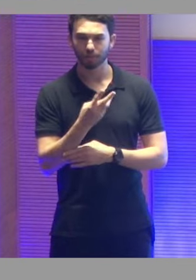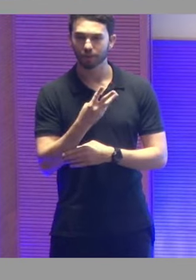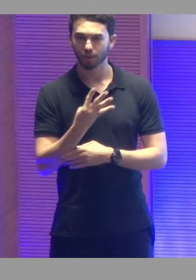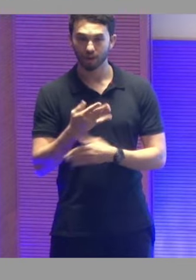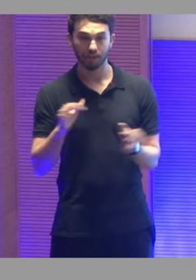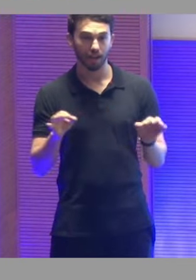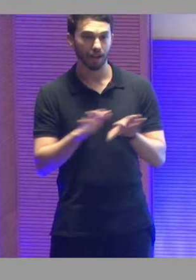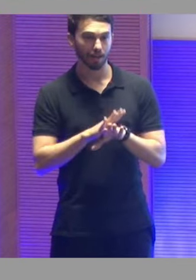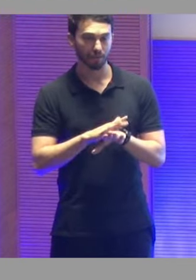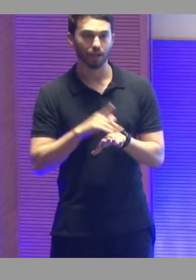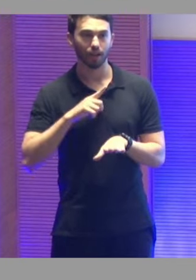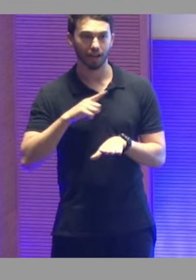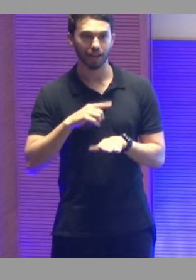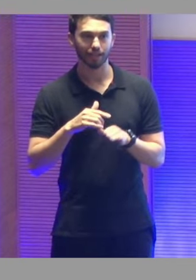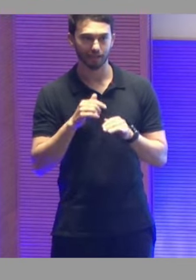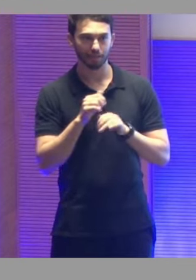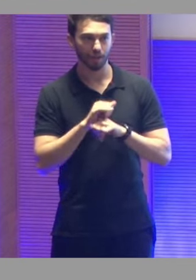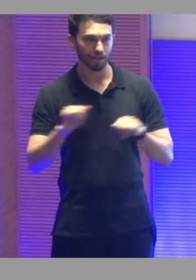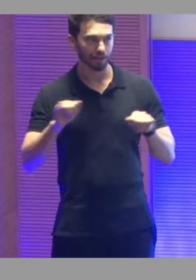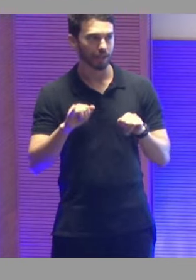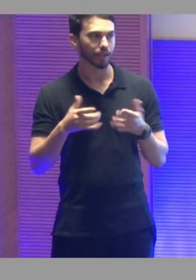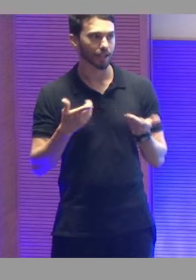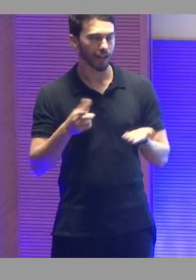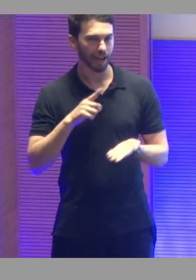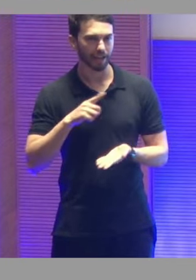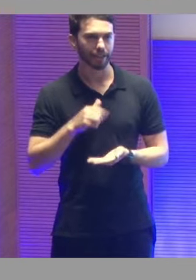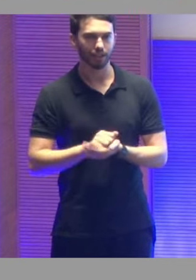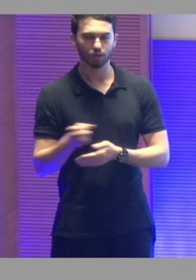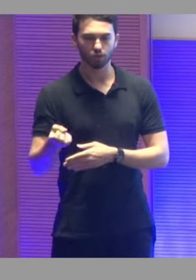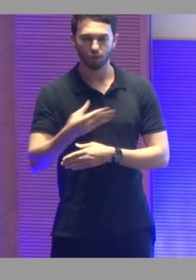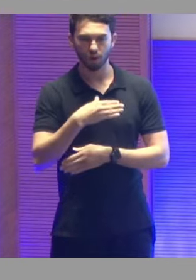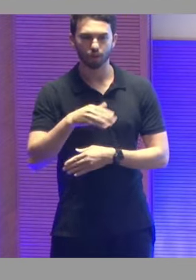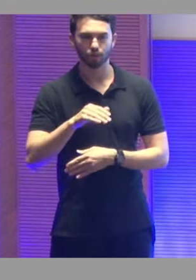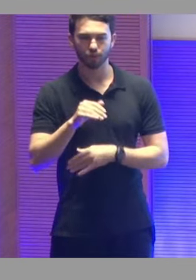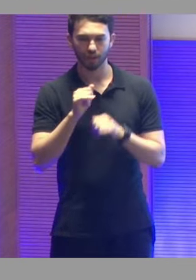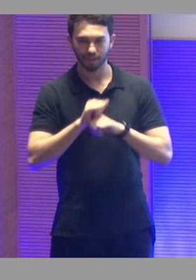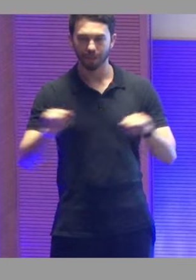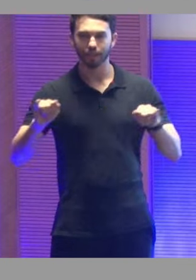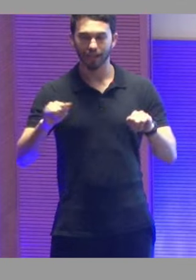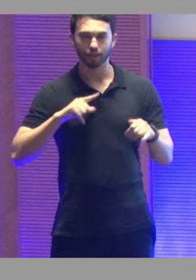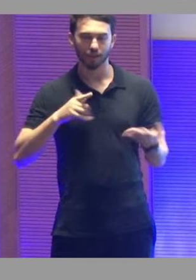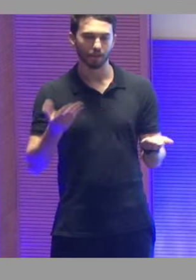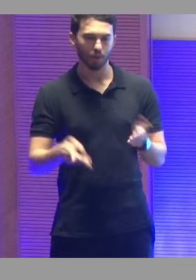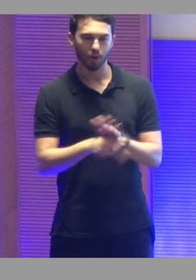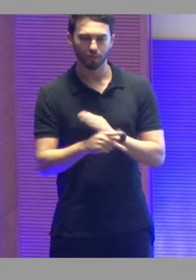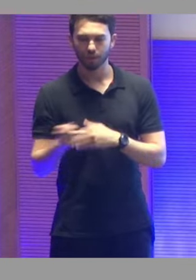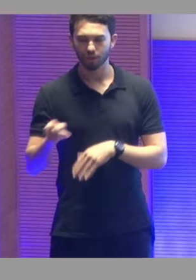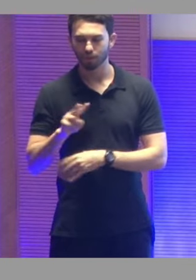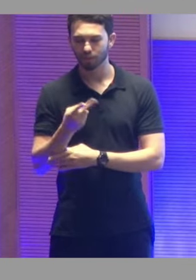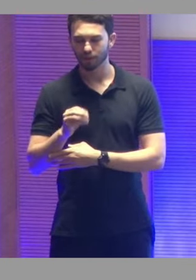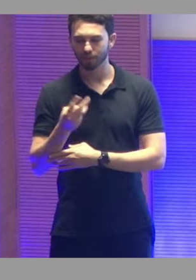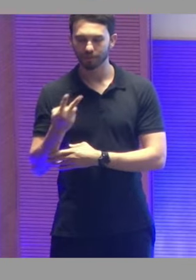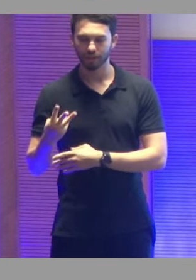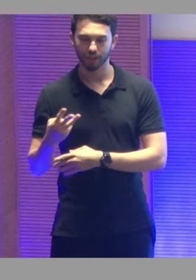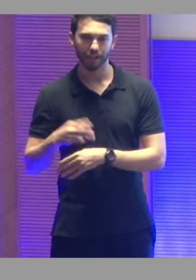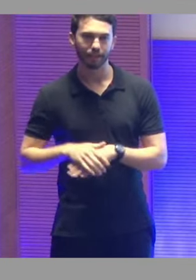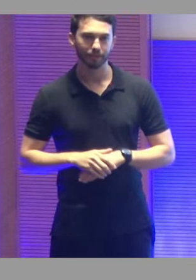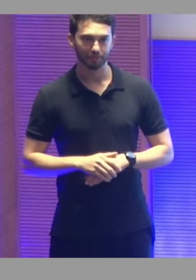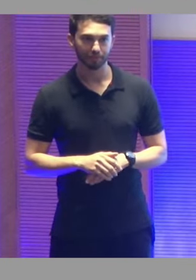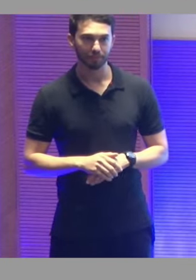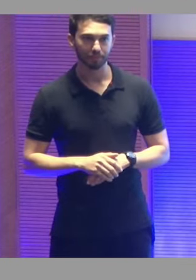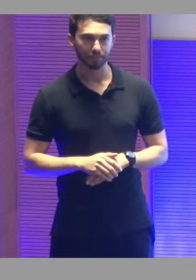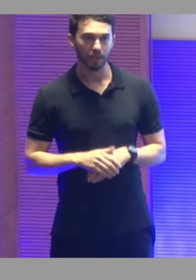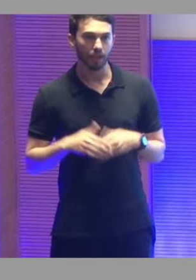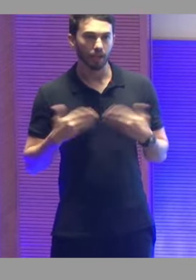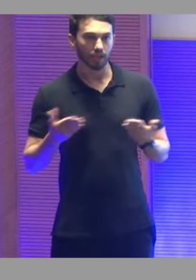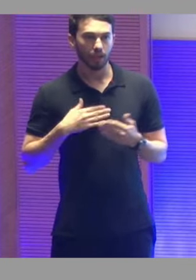as organizações publicaram contabilizaram os inventários que ocorreram no ano de 2023 por isso que a gente chama de ano inventariado então